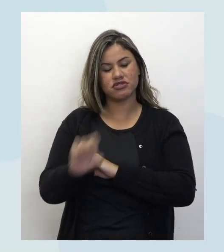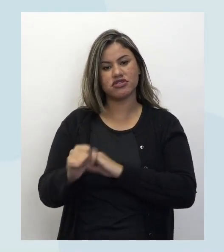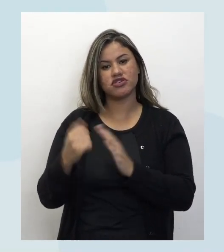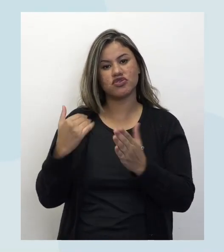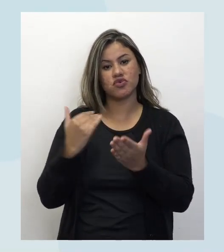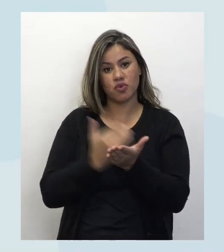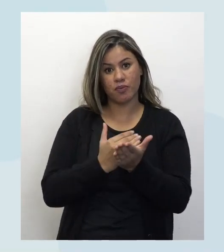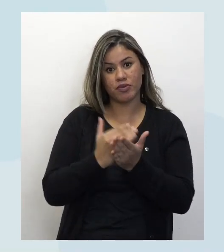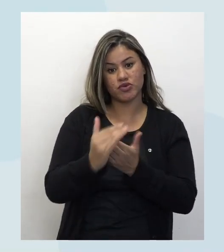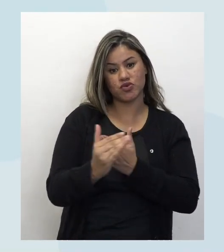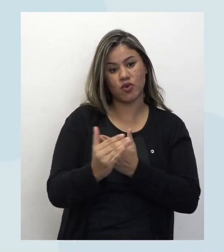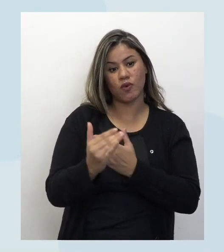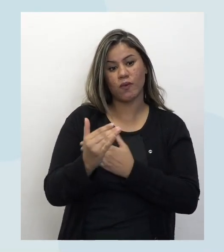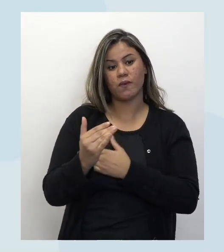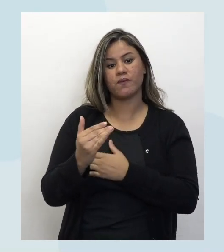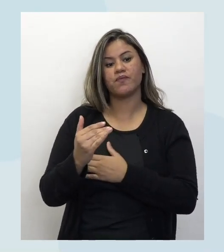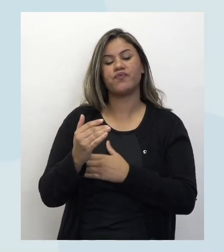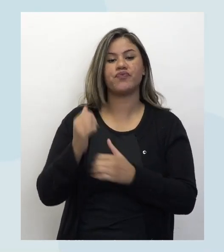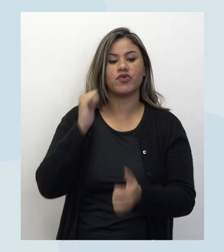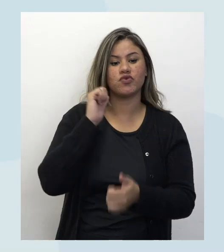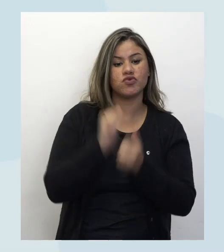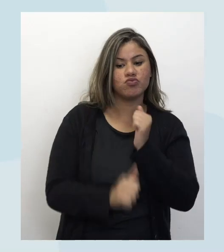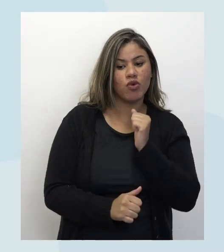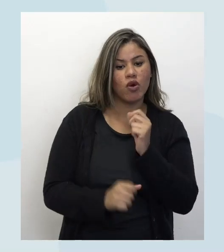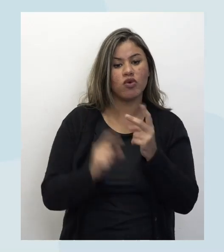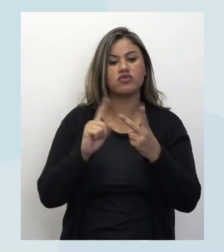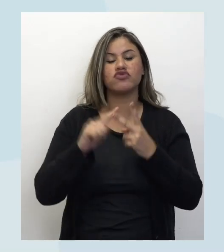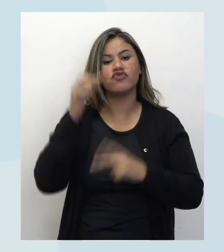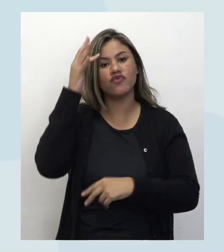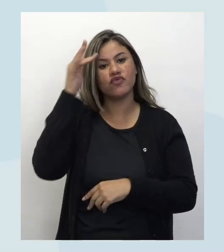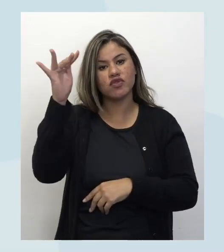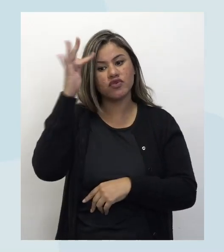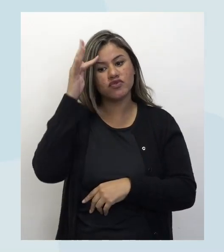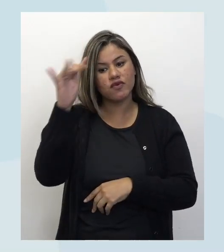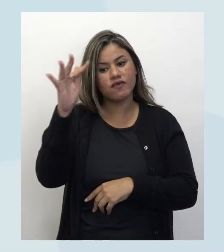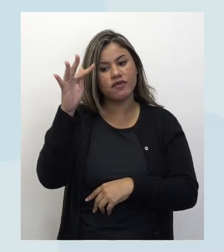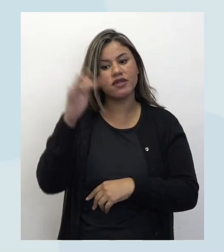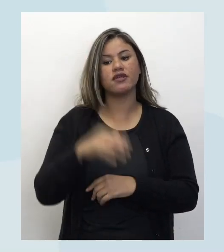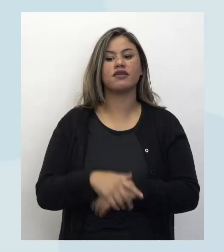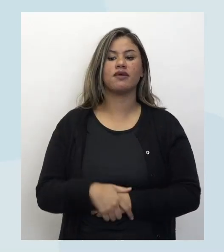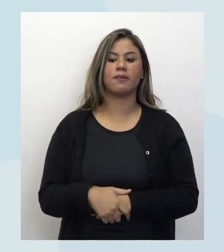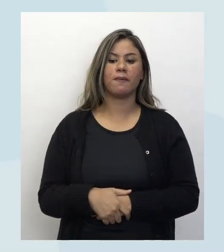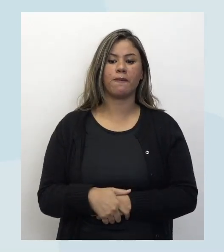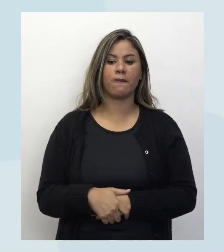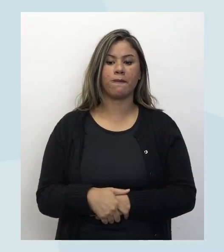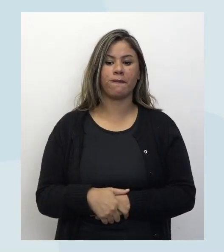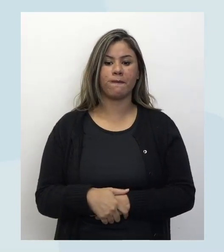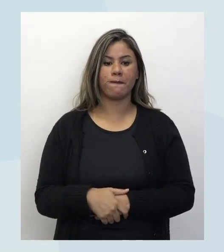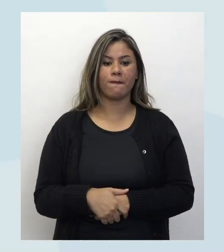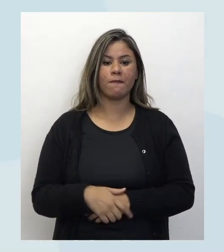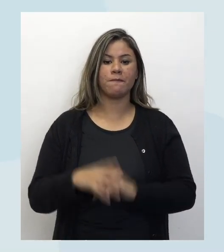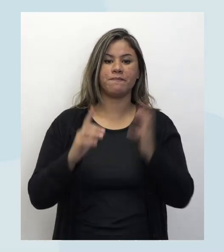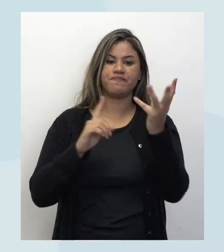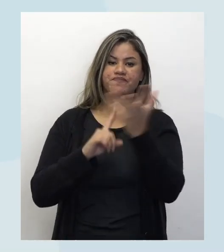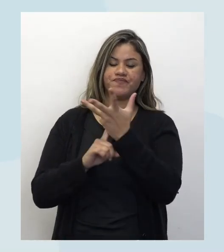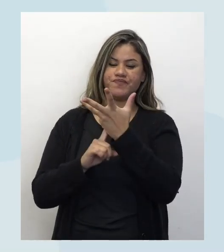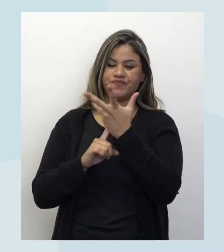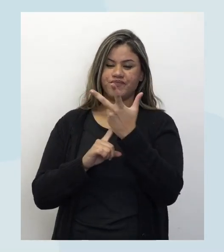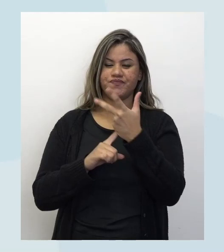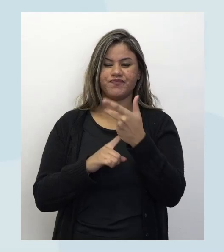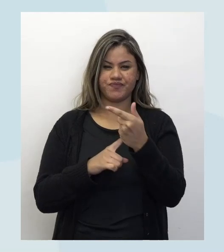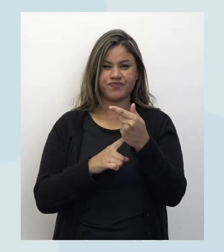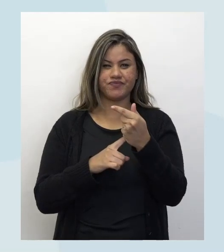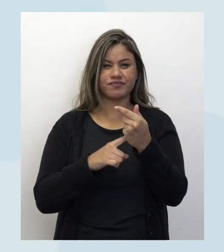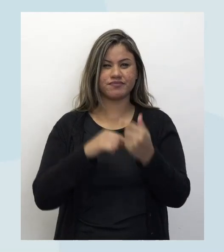dias atuais. Então, ó, os esportes, a filosofia, como eu mencionei para vocês, as artes, né, como vocês estão vendo